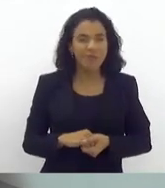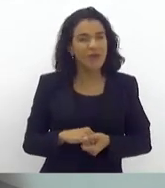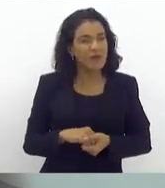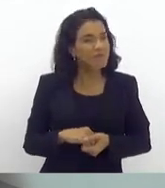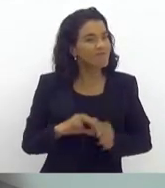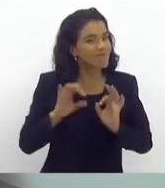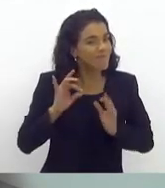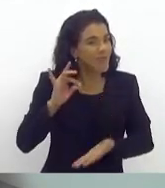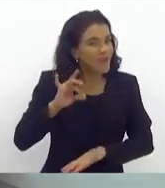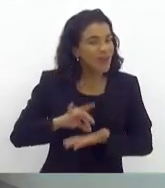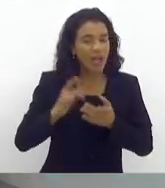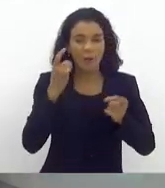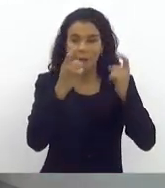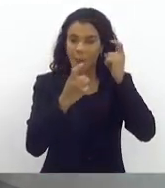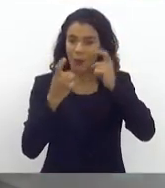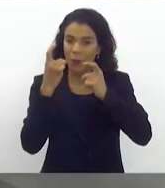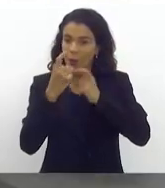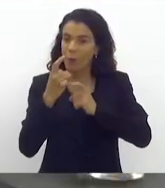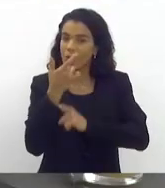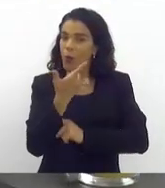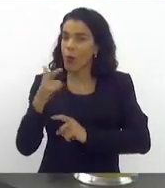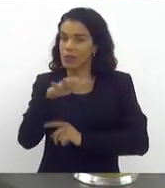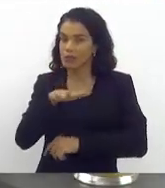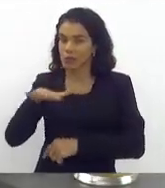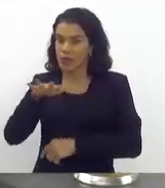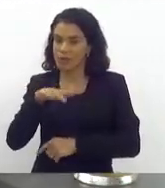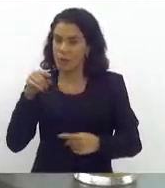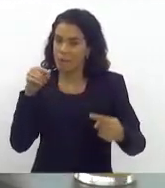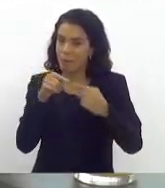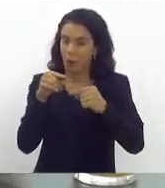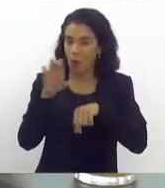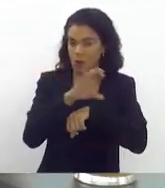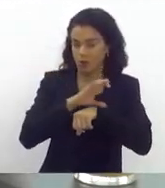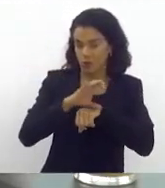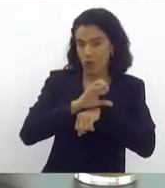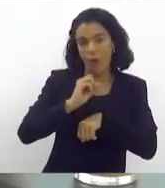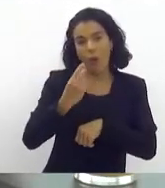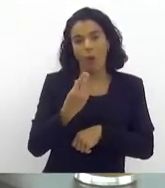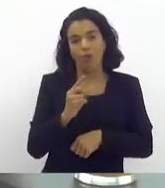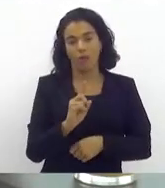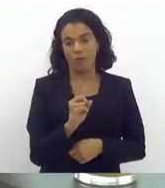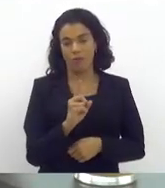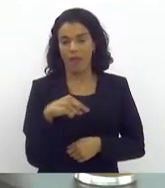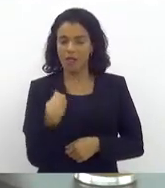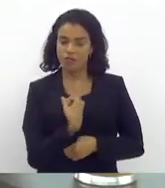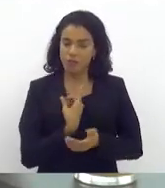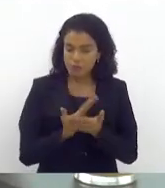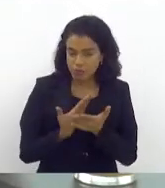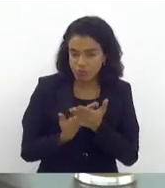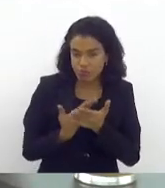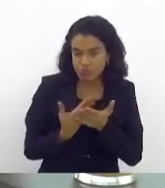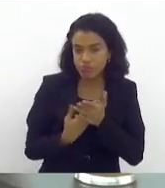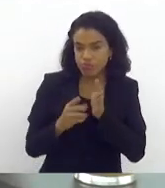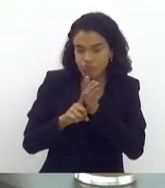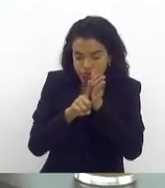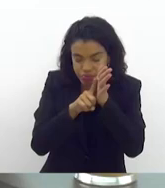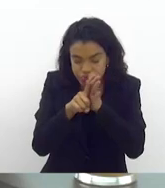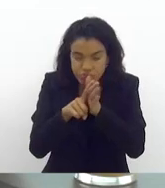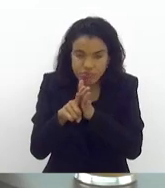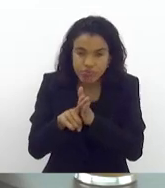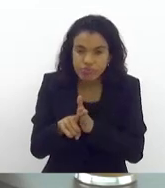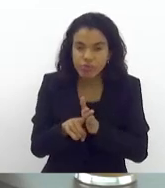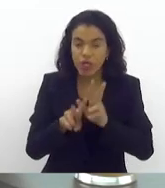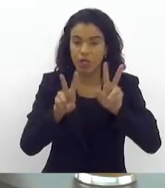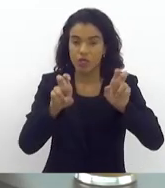preocupado com outra questão de constitucionalidade. Uma vez a gente fazia um estudo mais profundo sobre lei